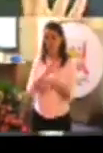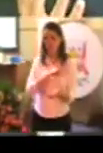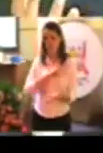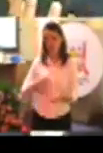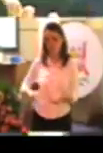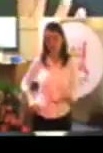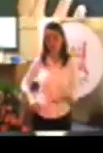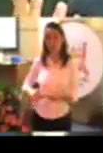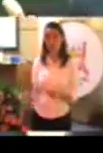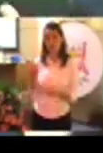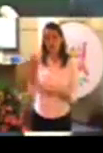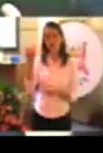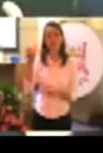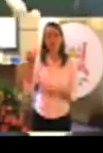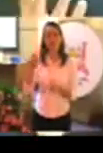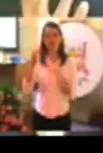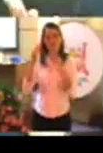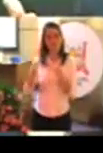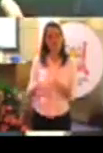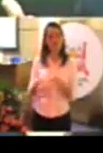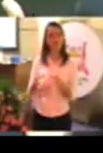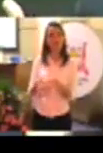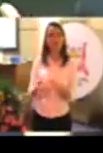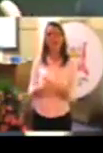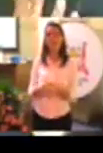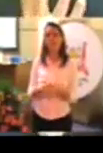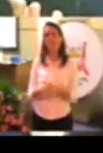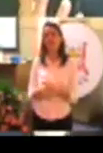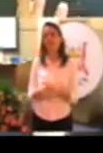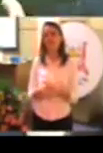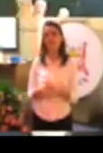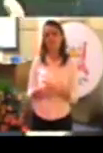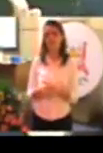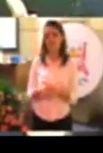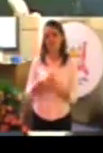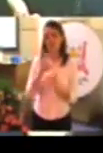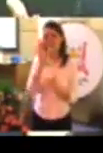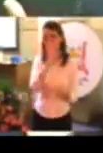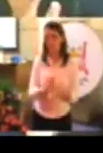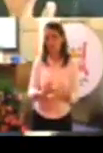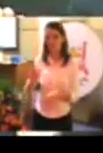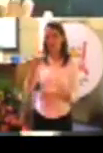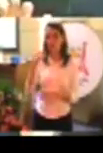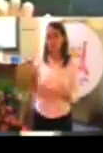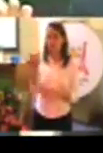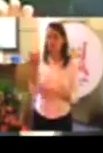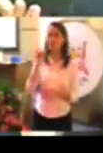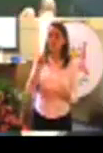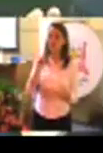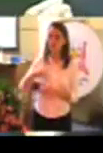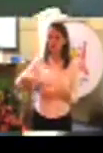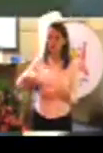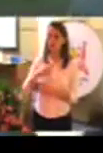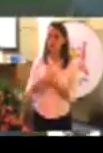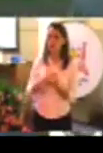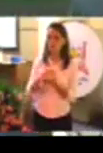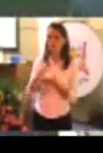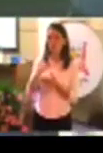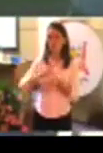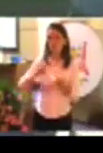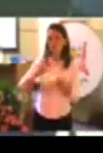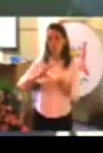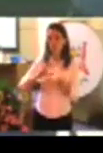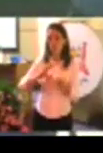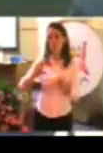está sendo levada a sério a Escola do Legislativo pelas Casas Legislativas. Se nós começamos com cursos